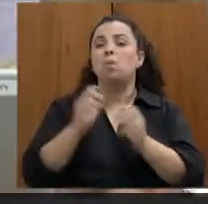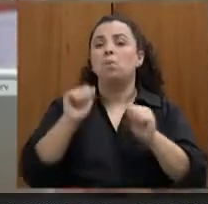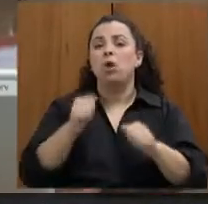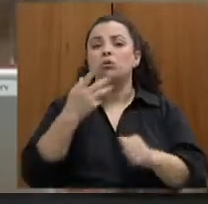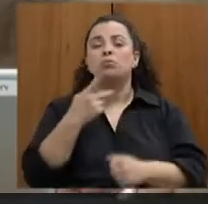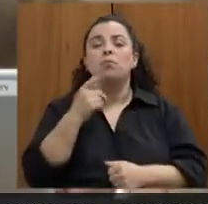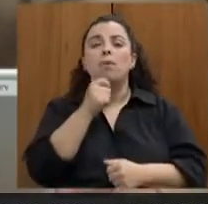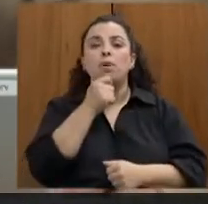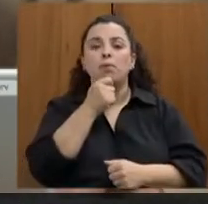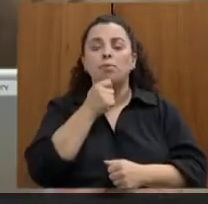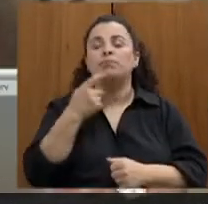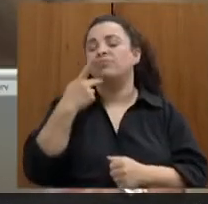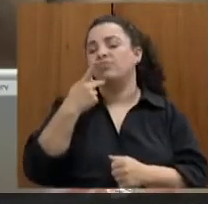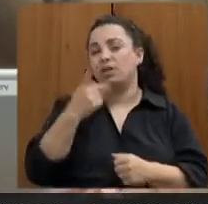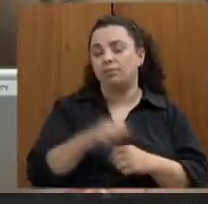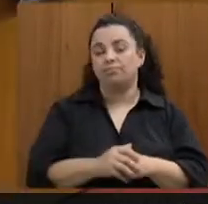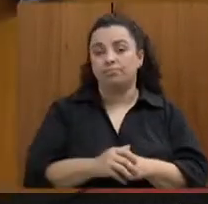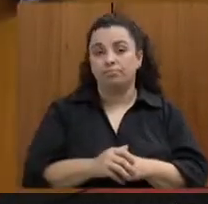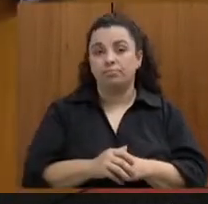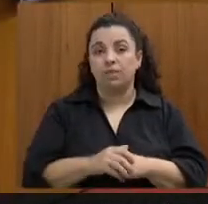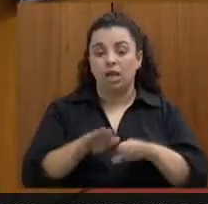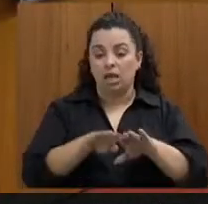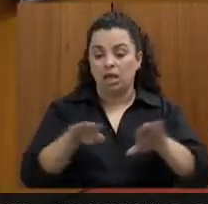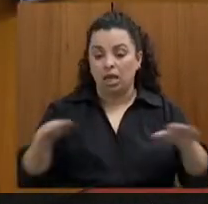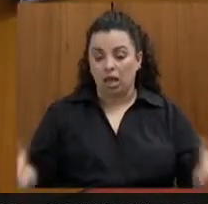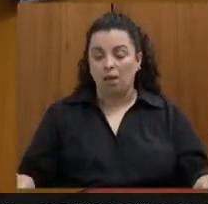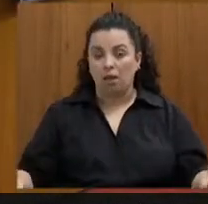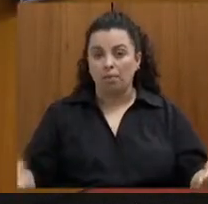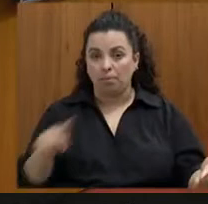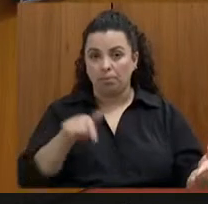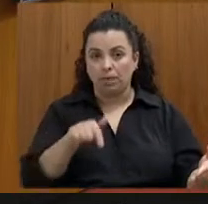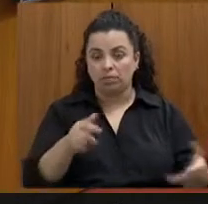oralmente. Sobre a mesa...